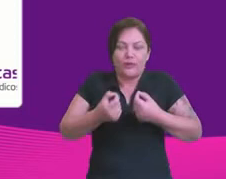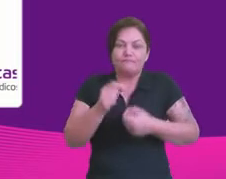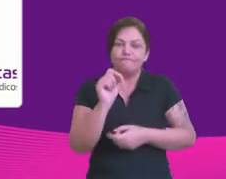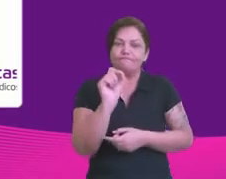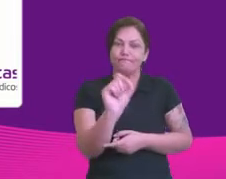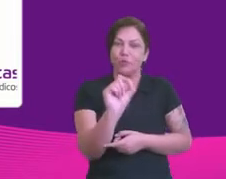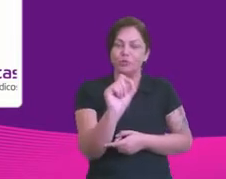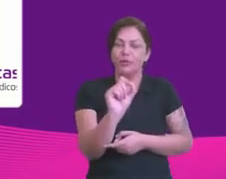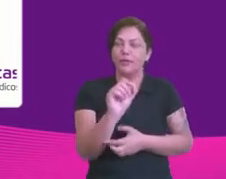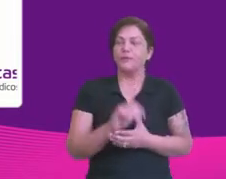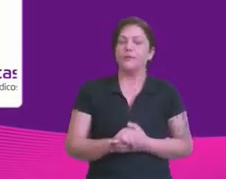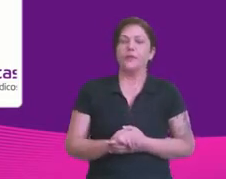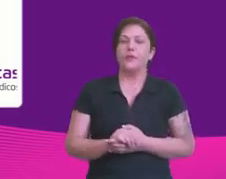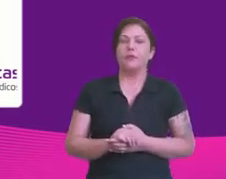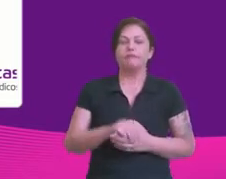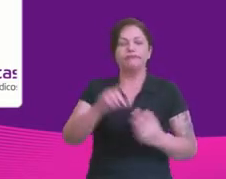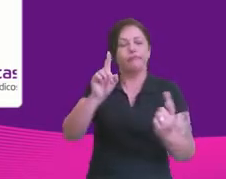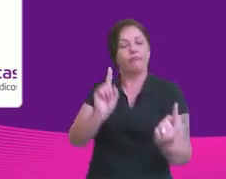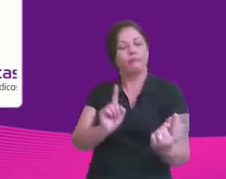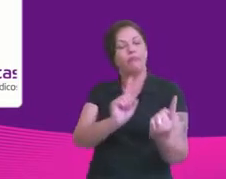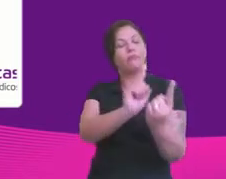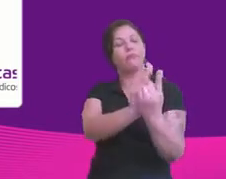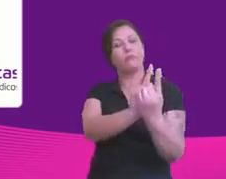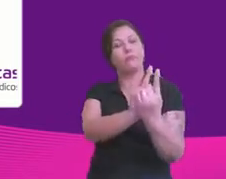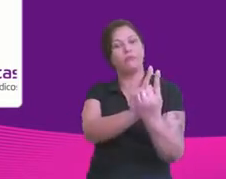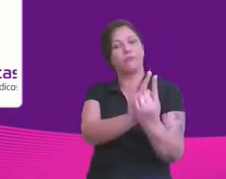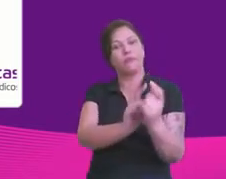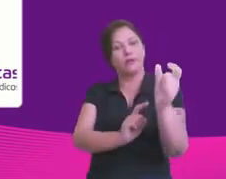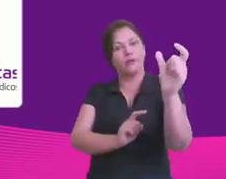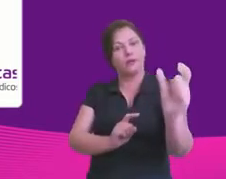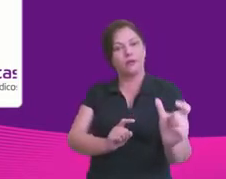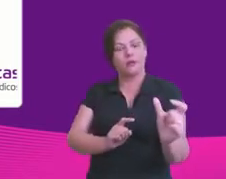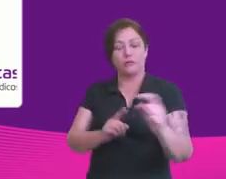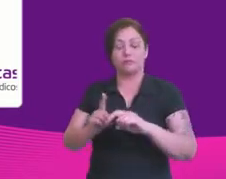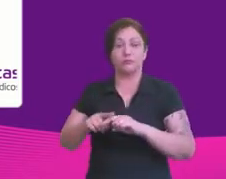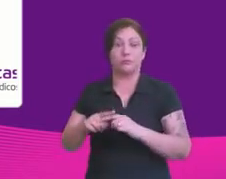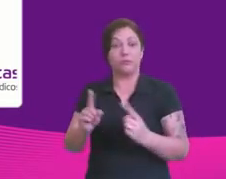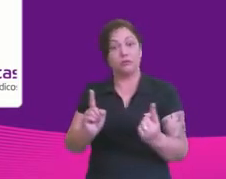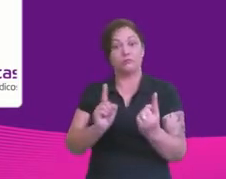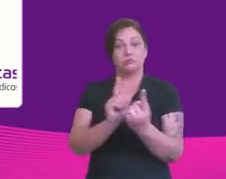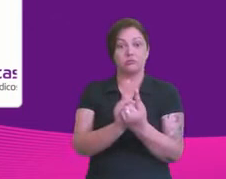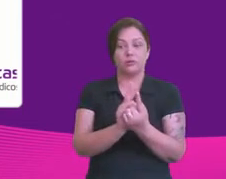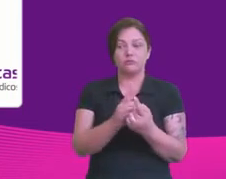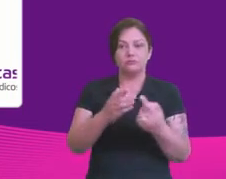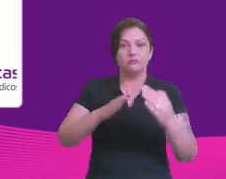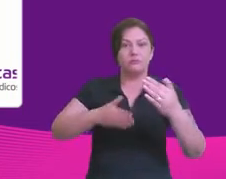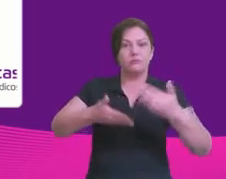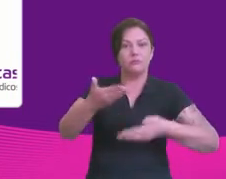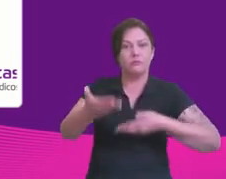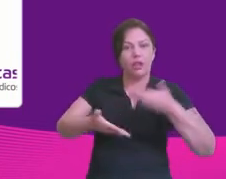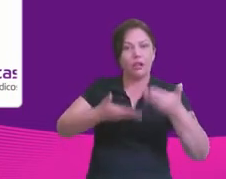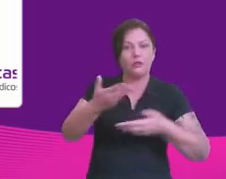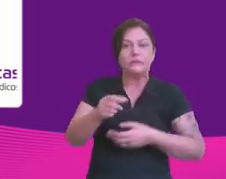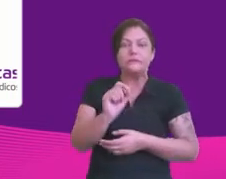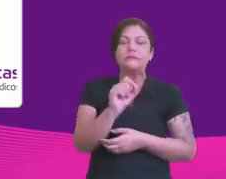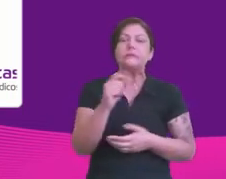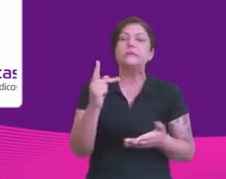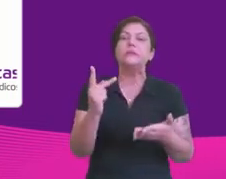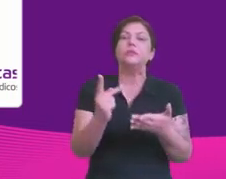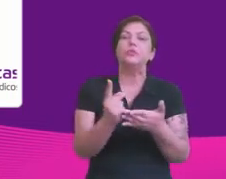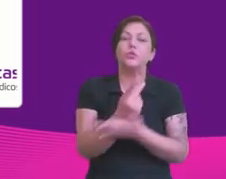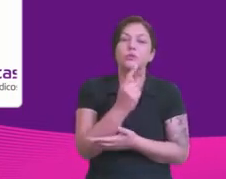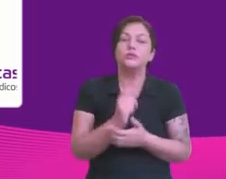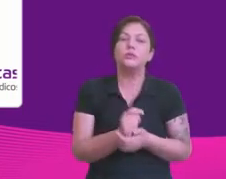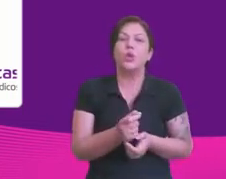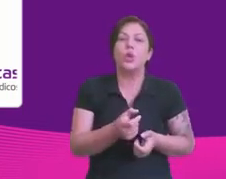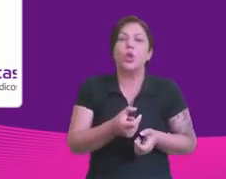consulta de rotina teve identificados nódulos hepáticos E na